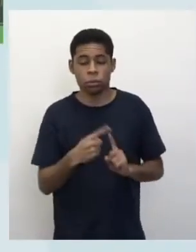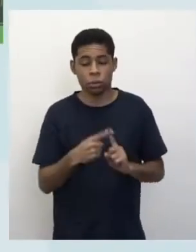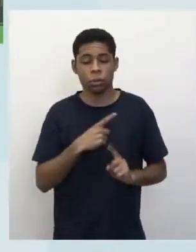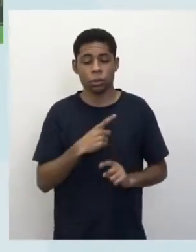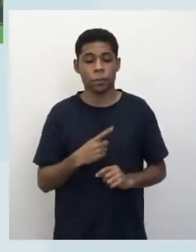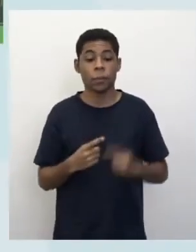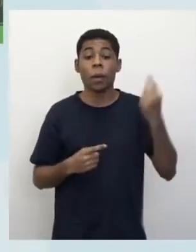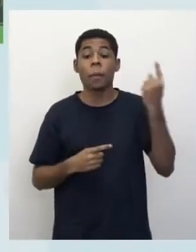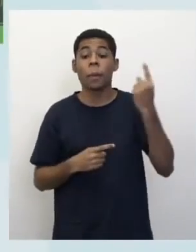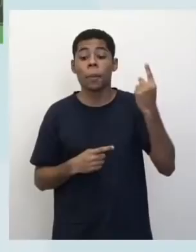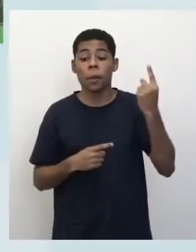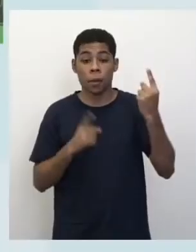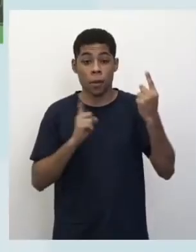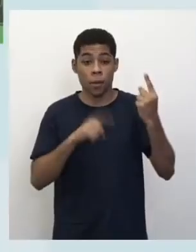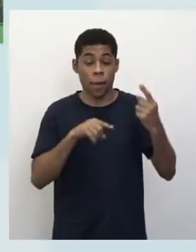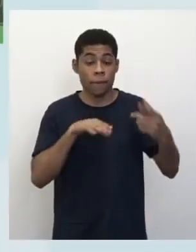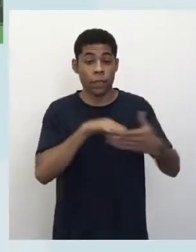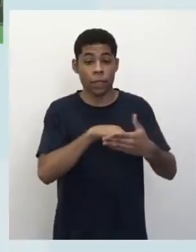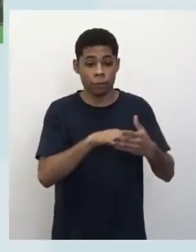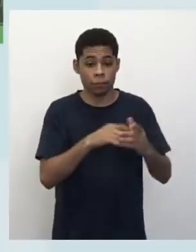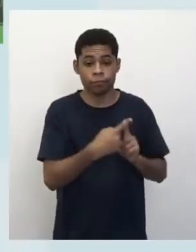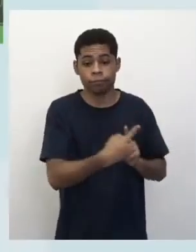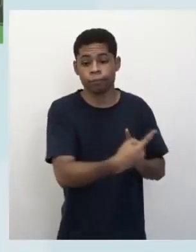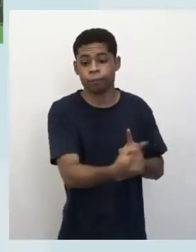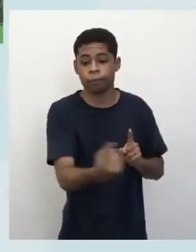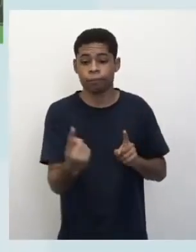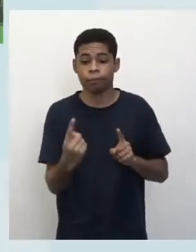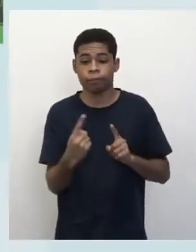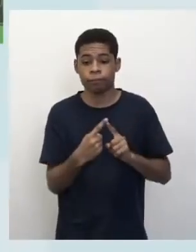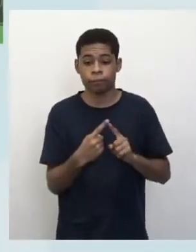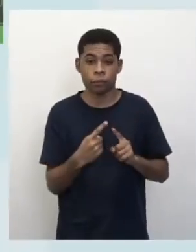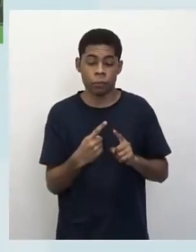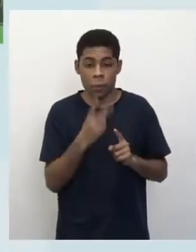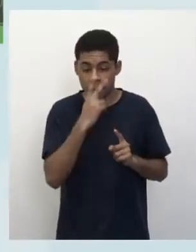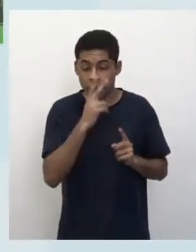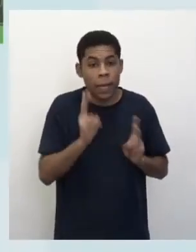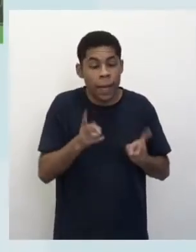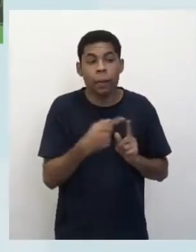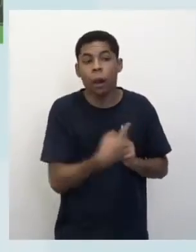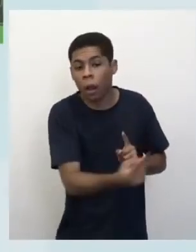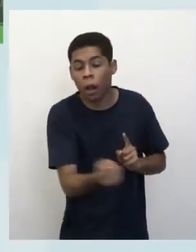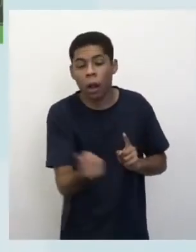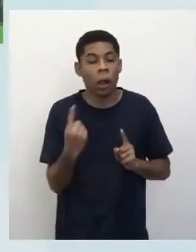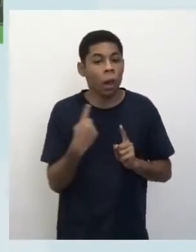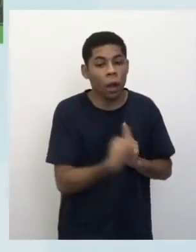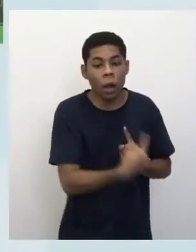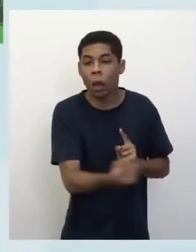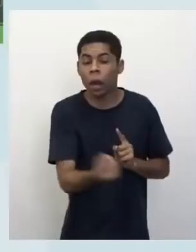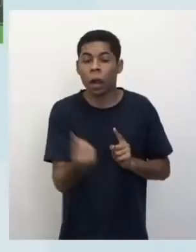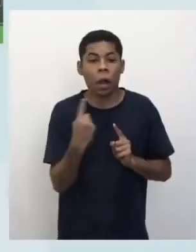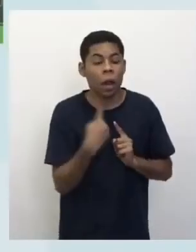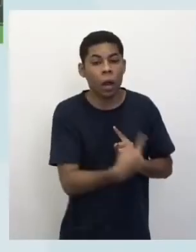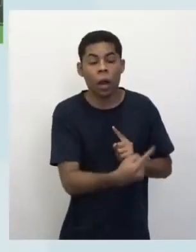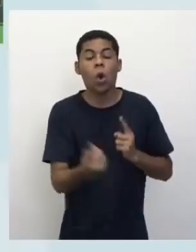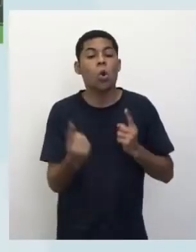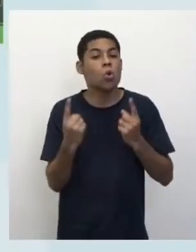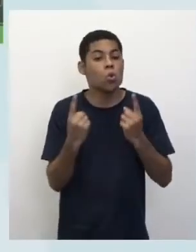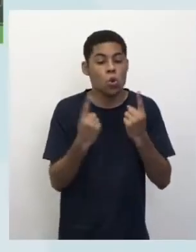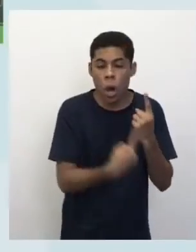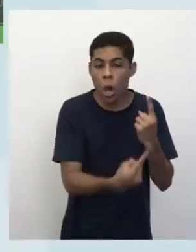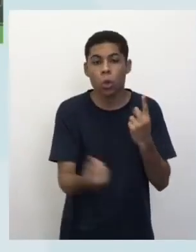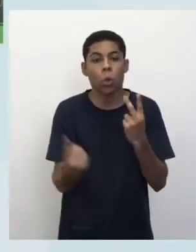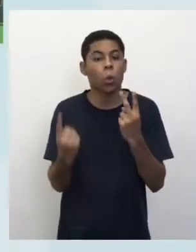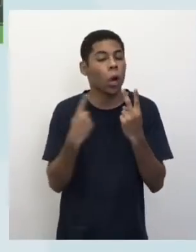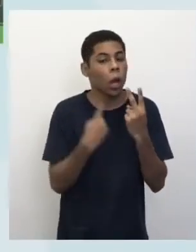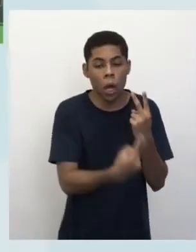circuito fechado, né? Fica o tempo todo circulando aí. Você tem que cumprir voltas, certo? Sim.